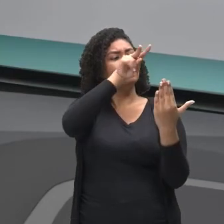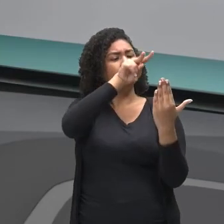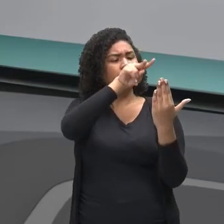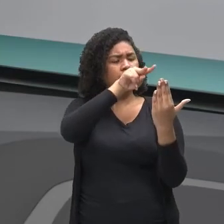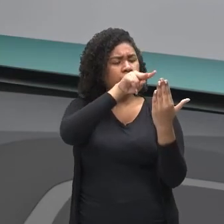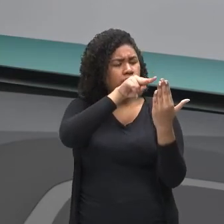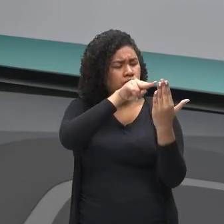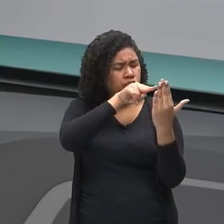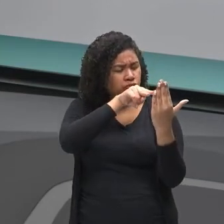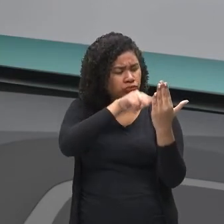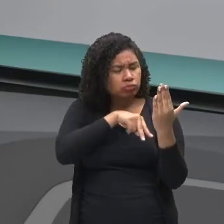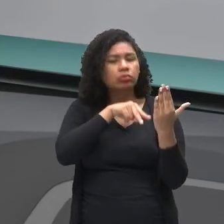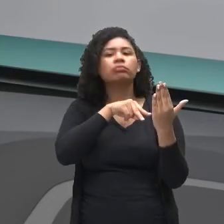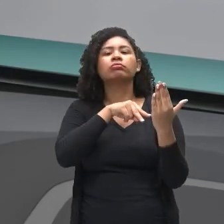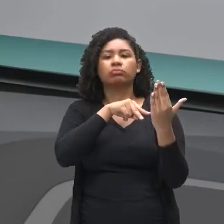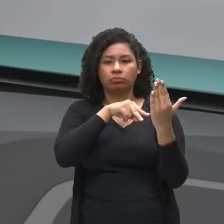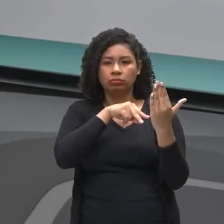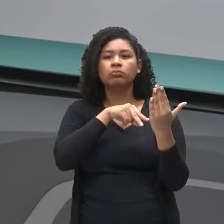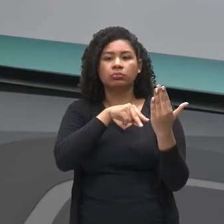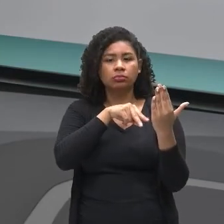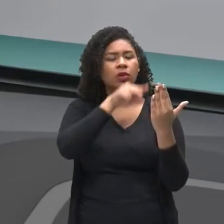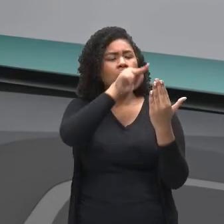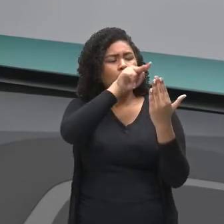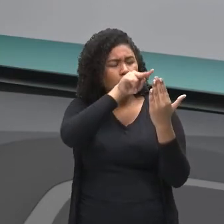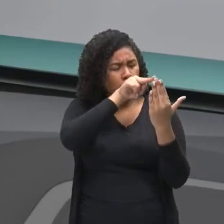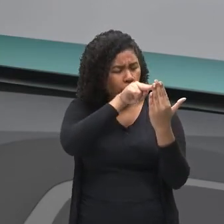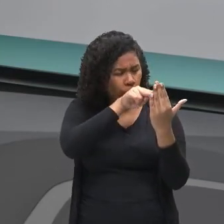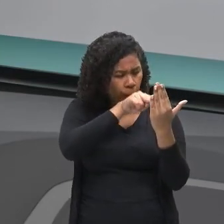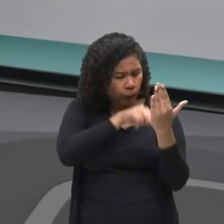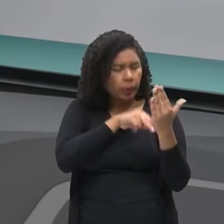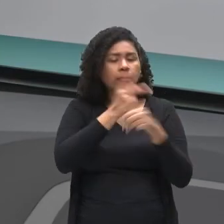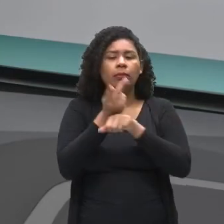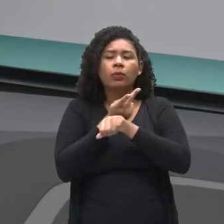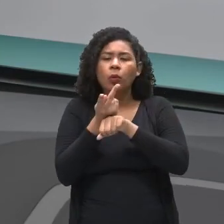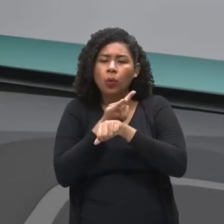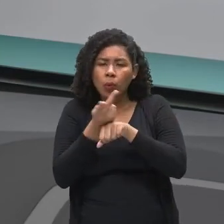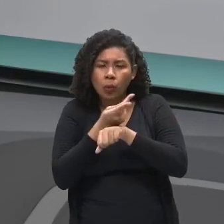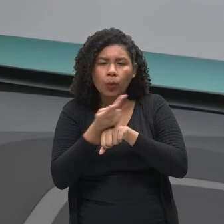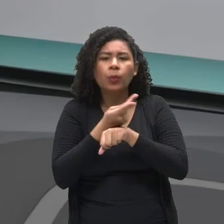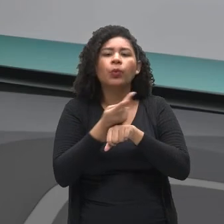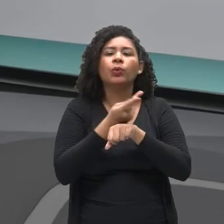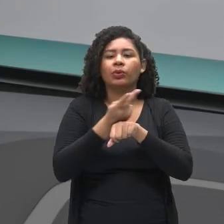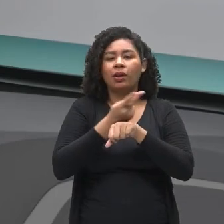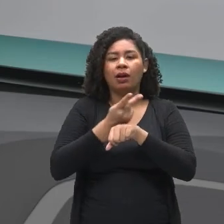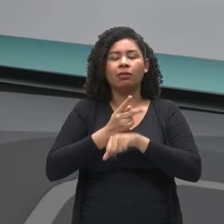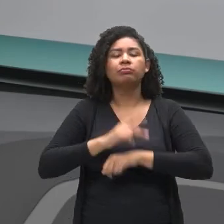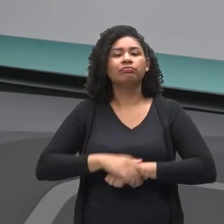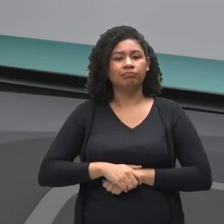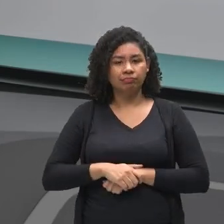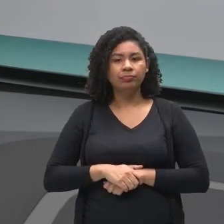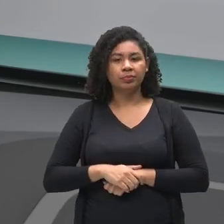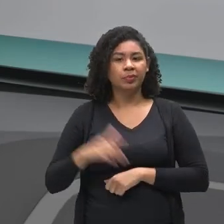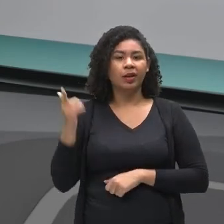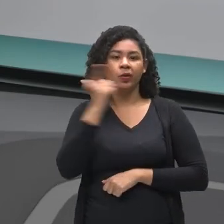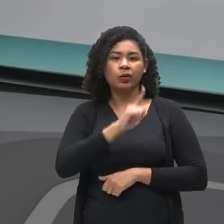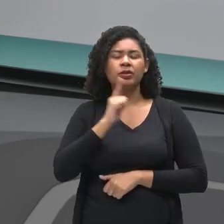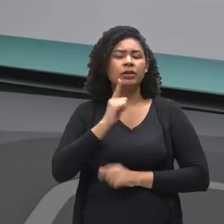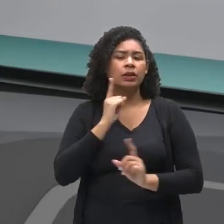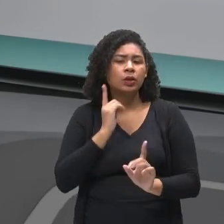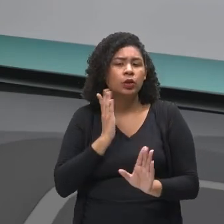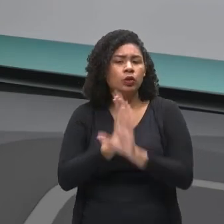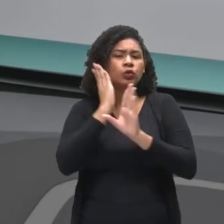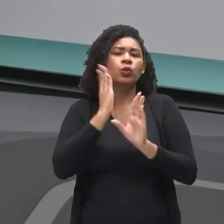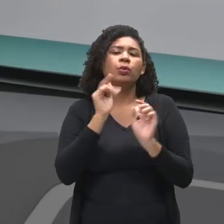olhos no texto, fazer esse scanner aí, como a gente fala, vamos escanear um documento para tirar